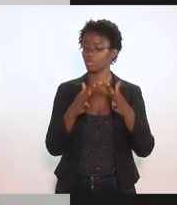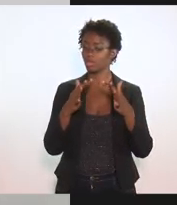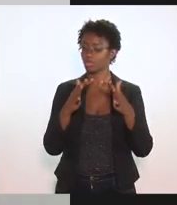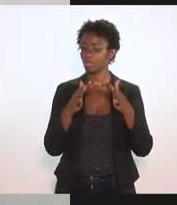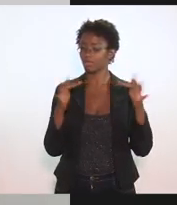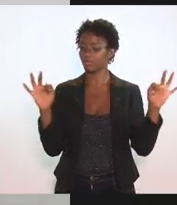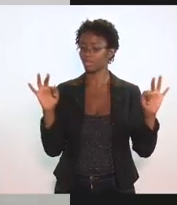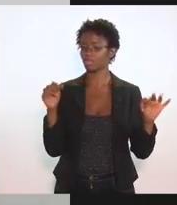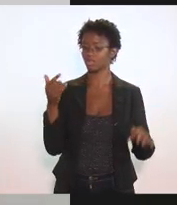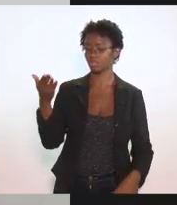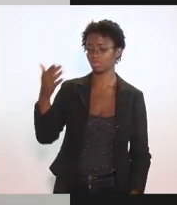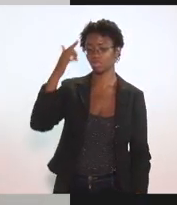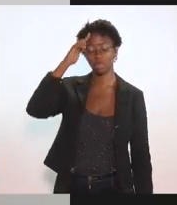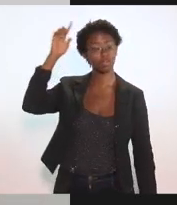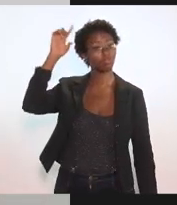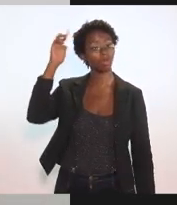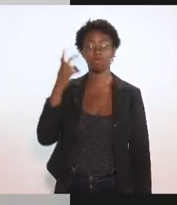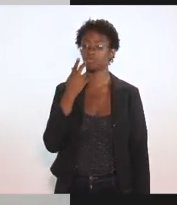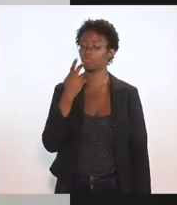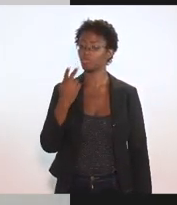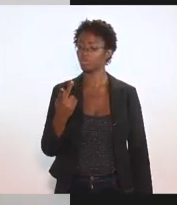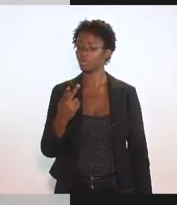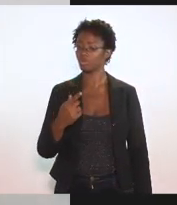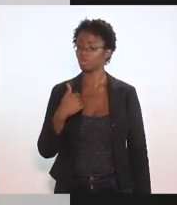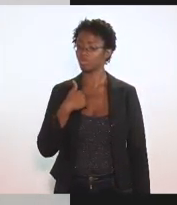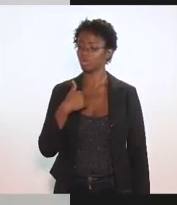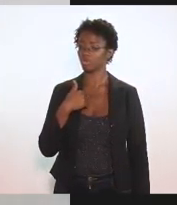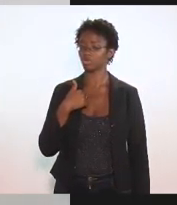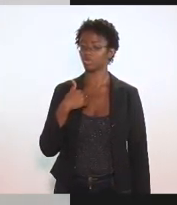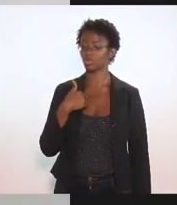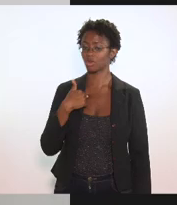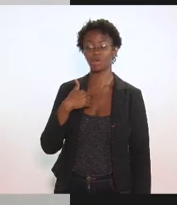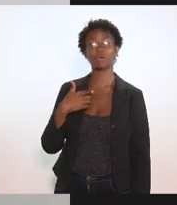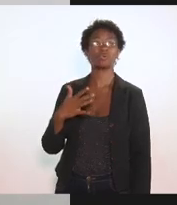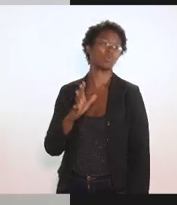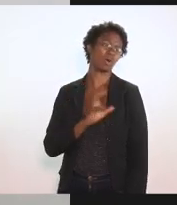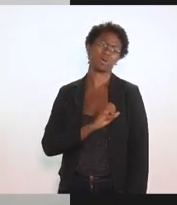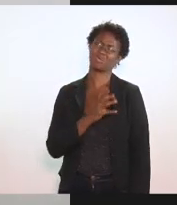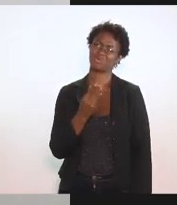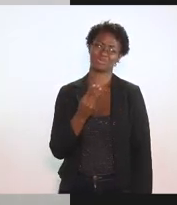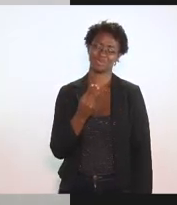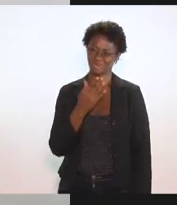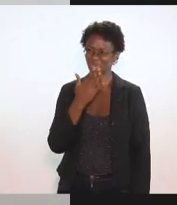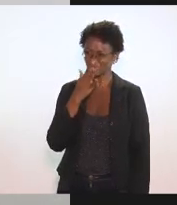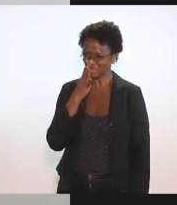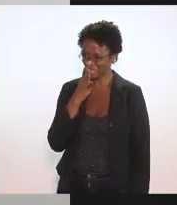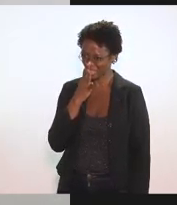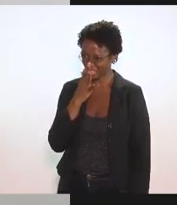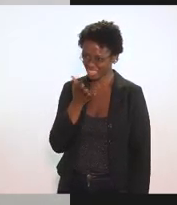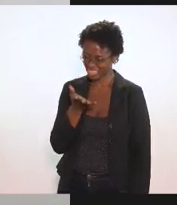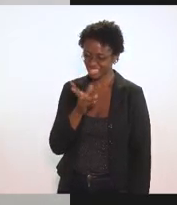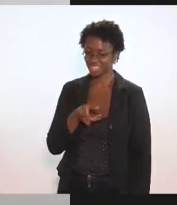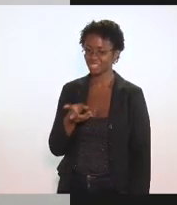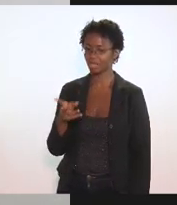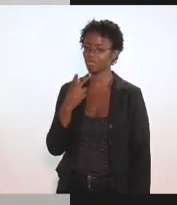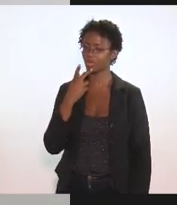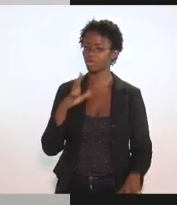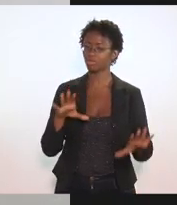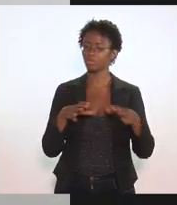nobre deputado Luiz Paulo, que por sinal eu admiro muito. Sobre o Partido